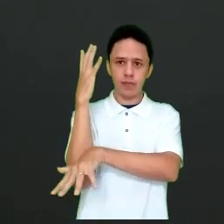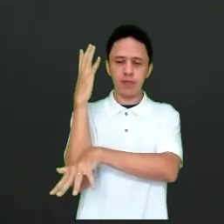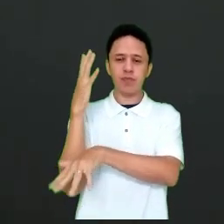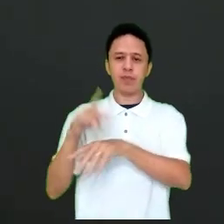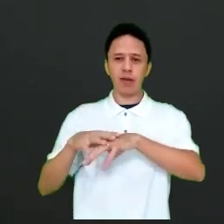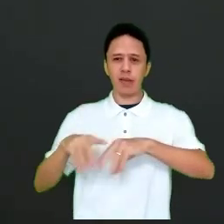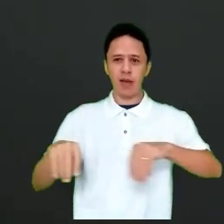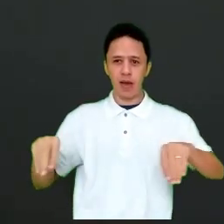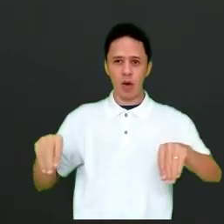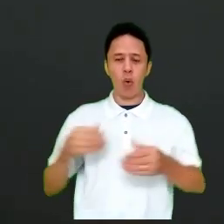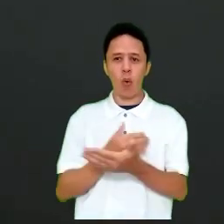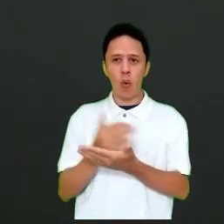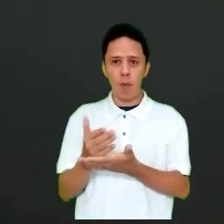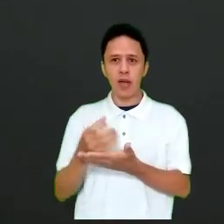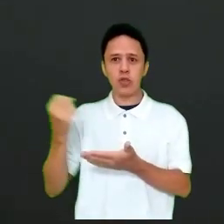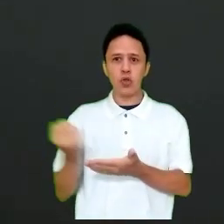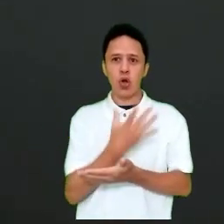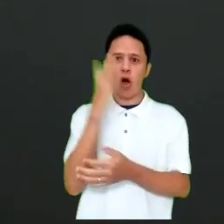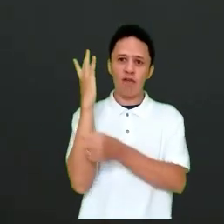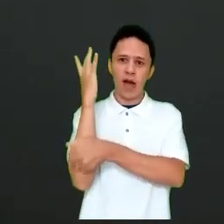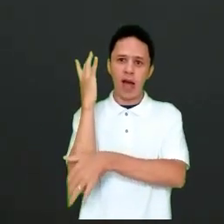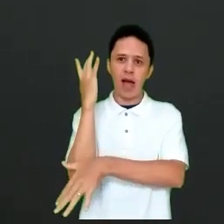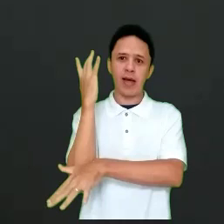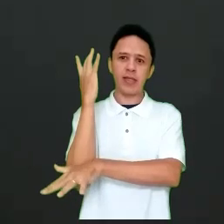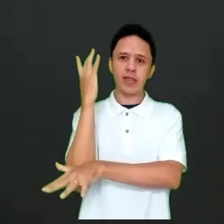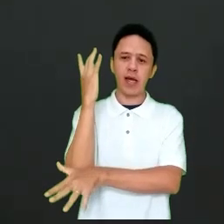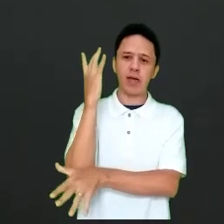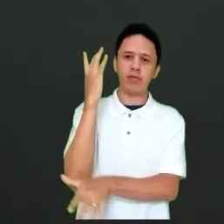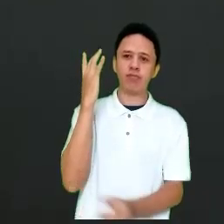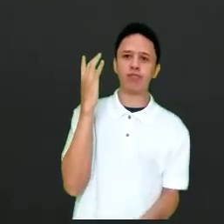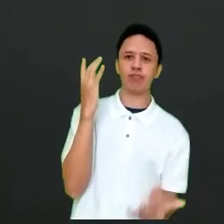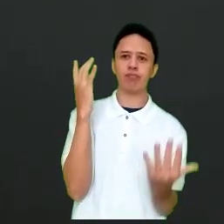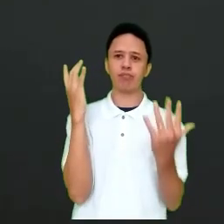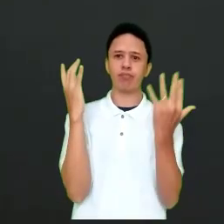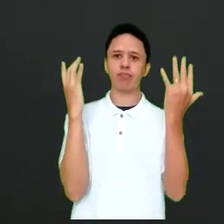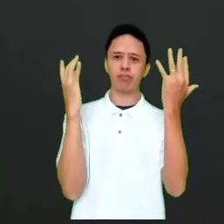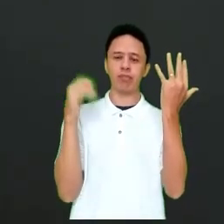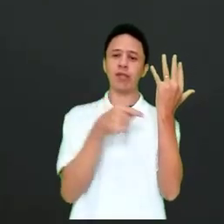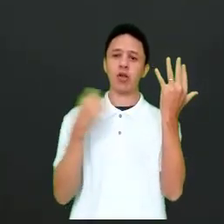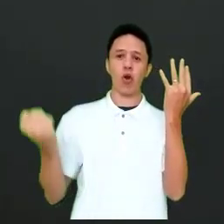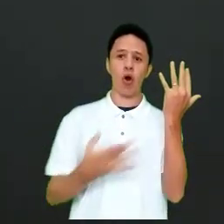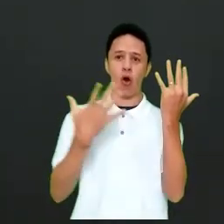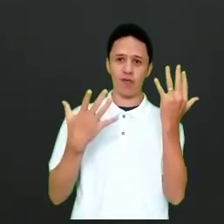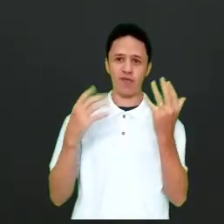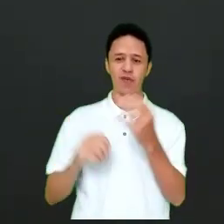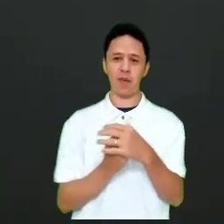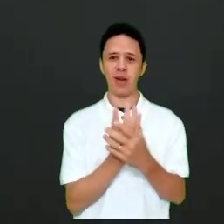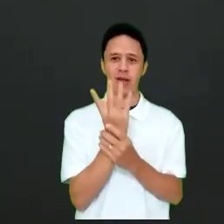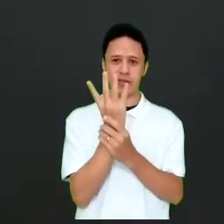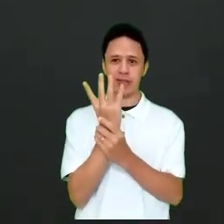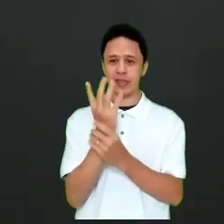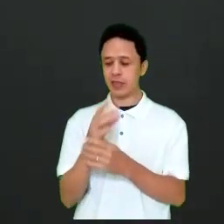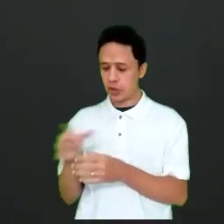terra, por estímulos hormonais, ele começa a produzir aqui novas raízes e eu tenho uma nova planta. Então, se eu tiro essa daqui e coloco em outro lugar,